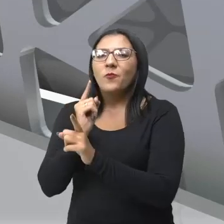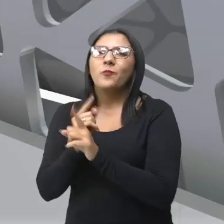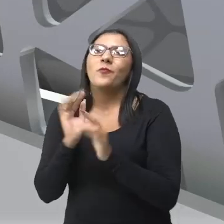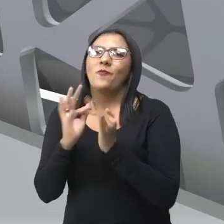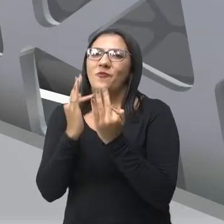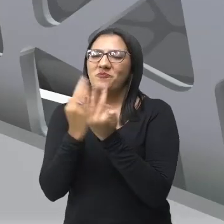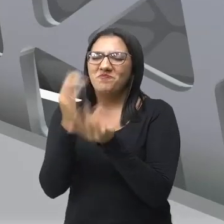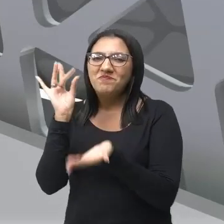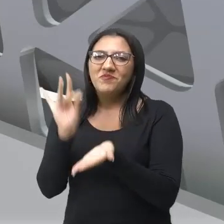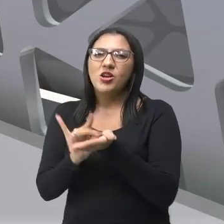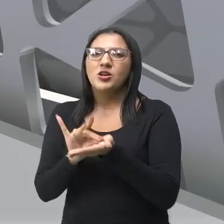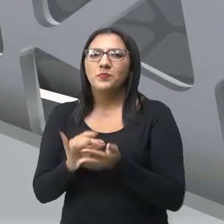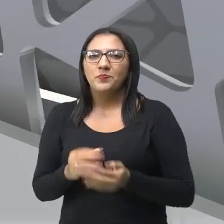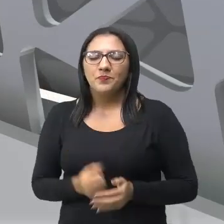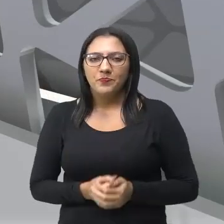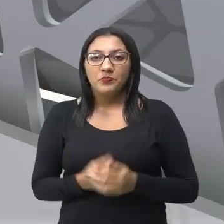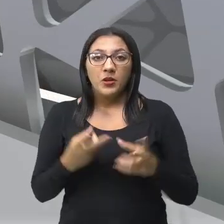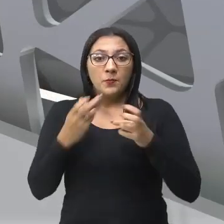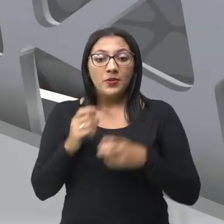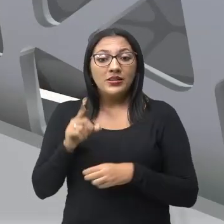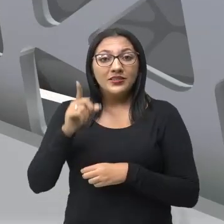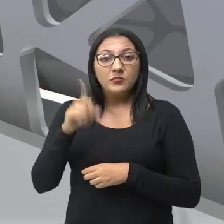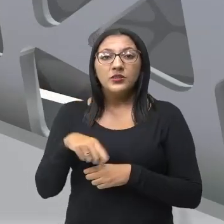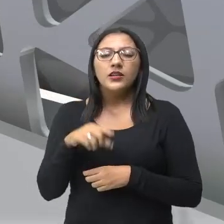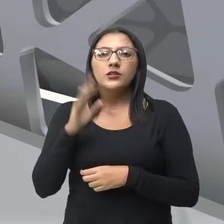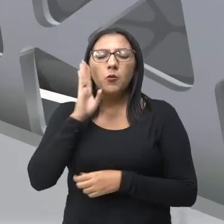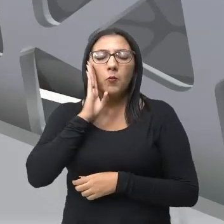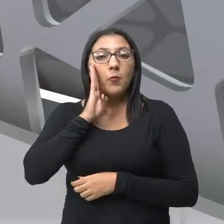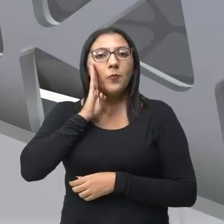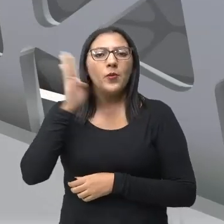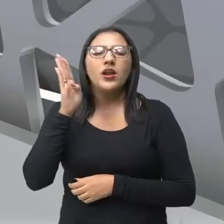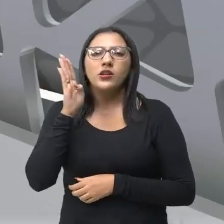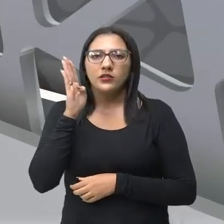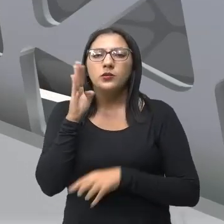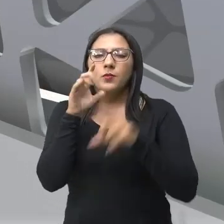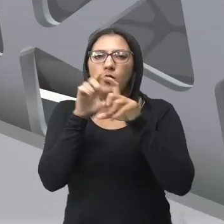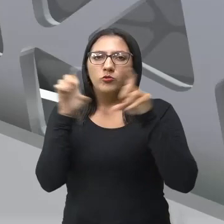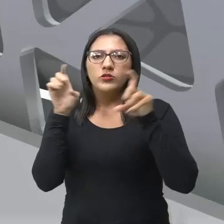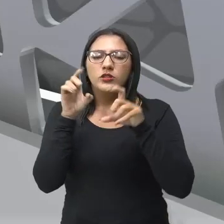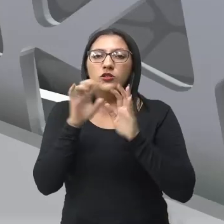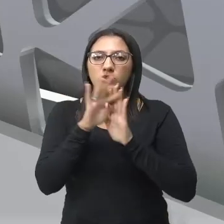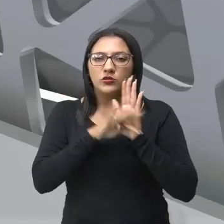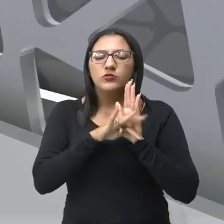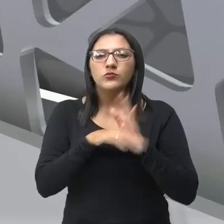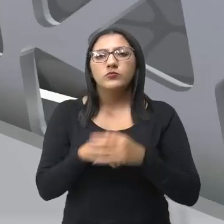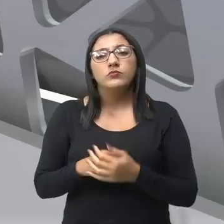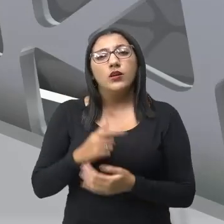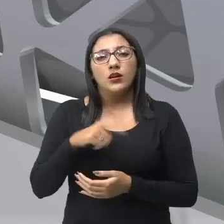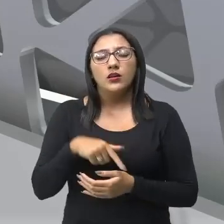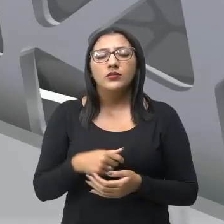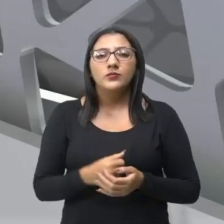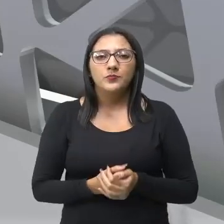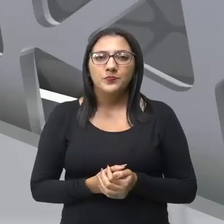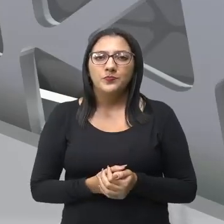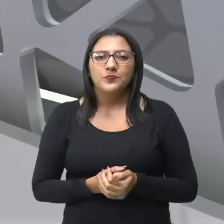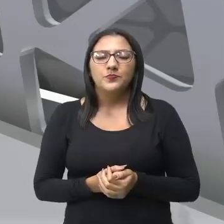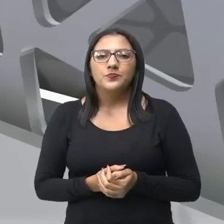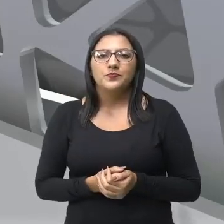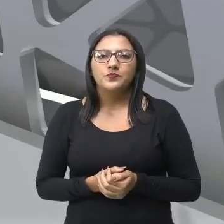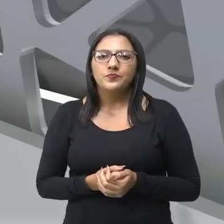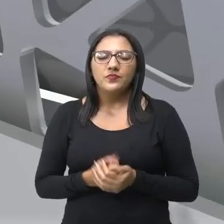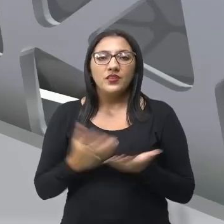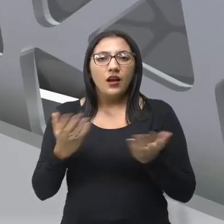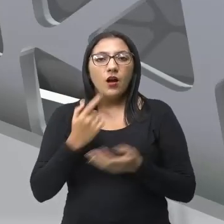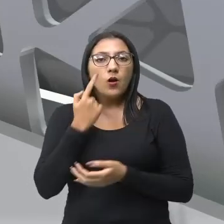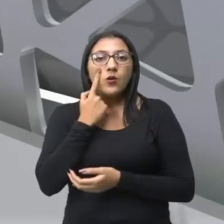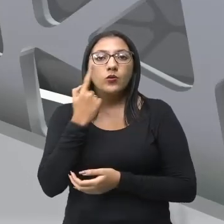que nós temos este fato central. A informação principal que nós vamos ter neste texto é essa. Então apresentando para